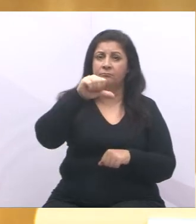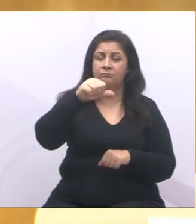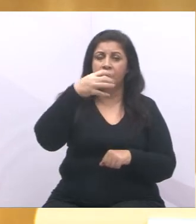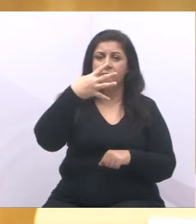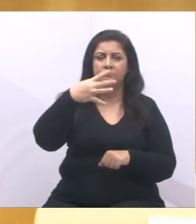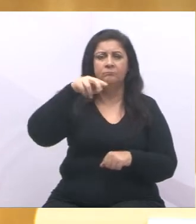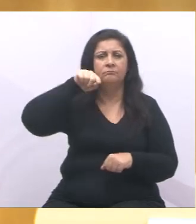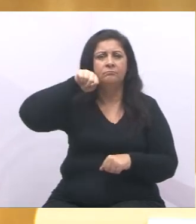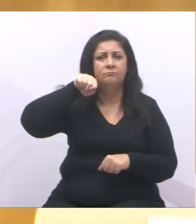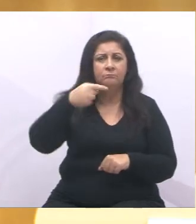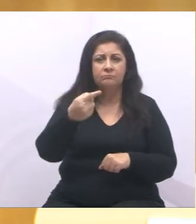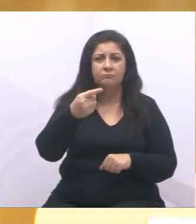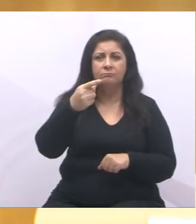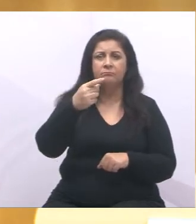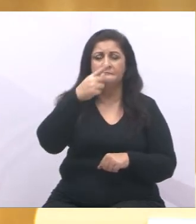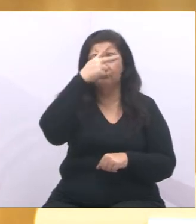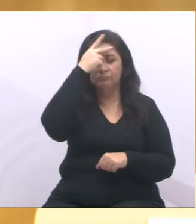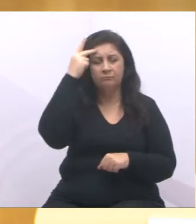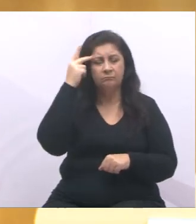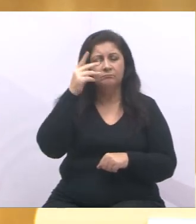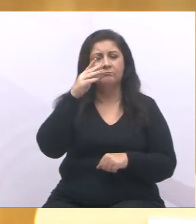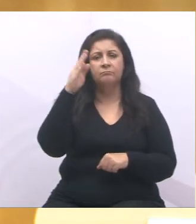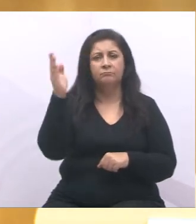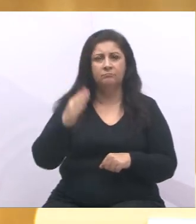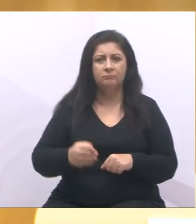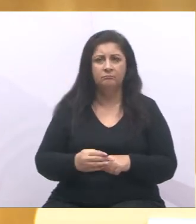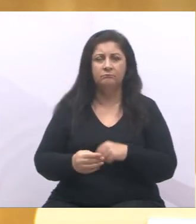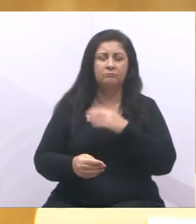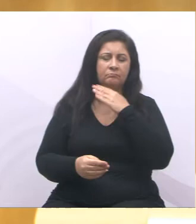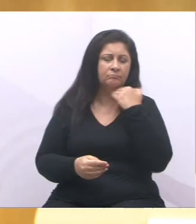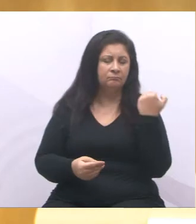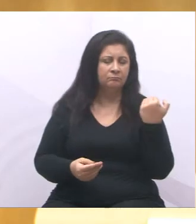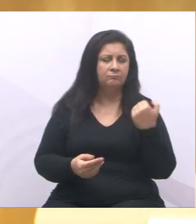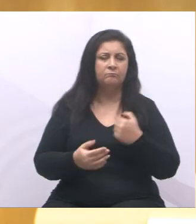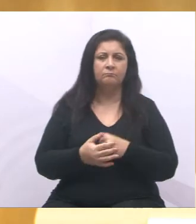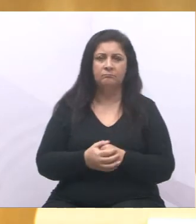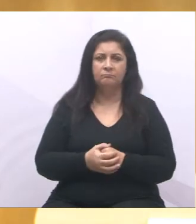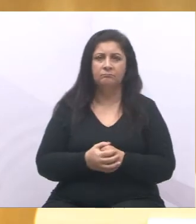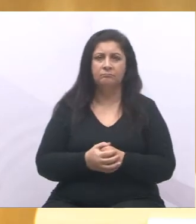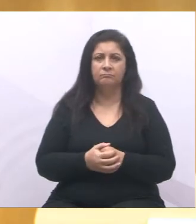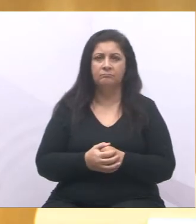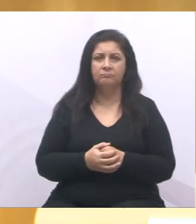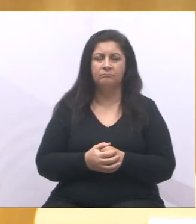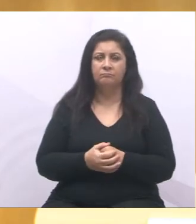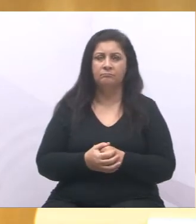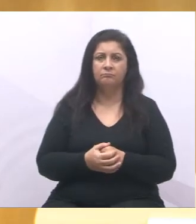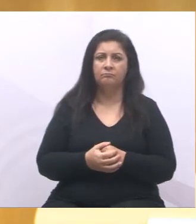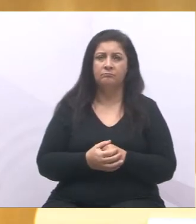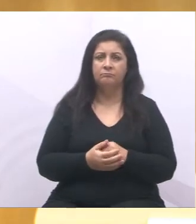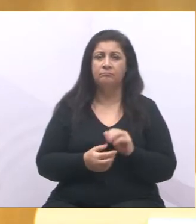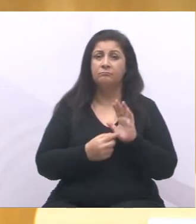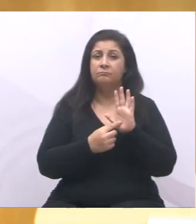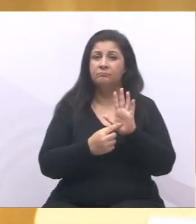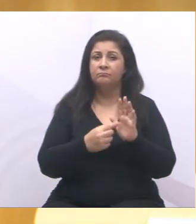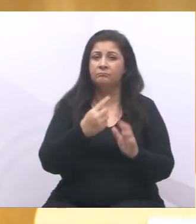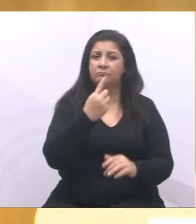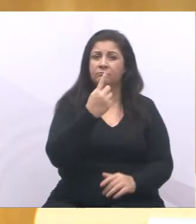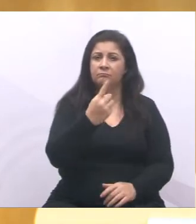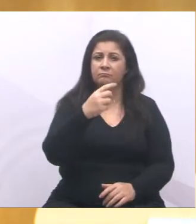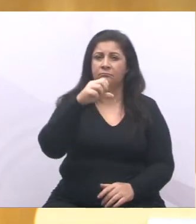que perderam sua vida. Entre eles, os últimos dados oficiais apontam